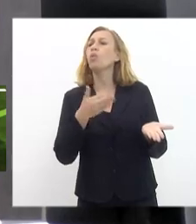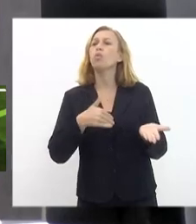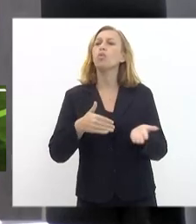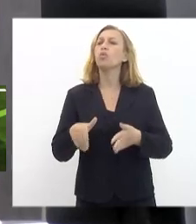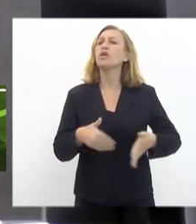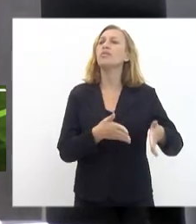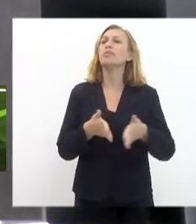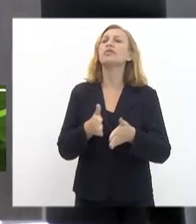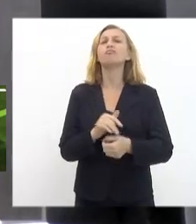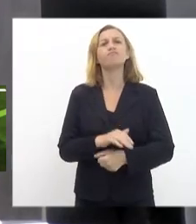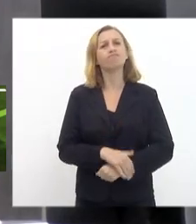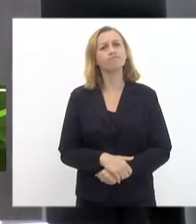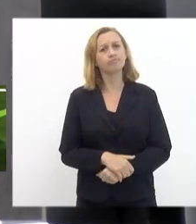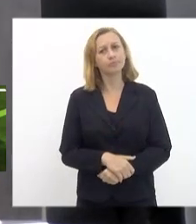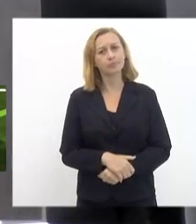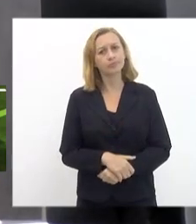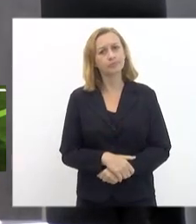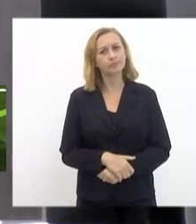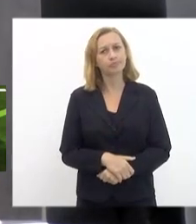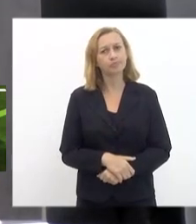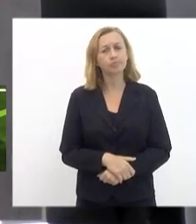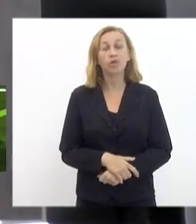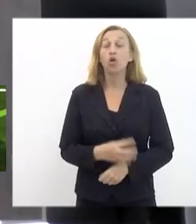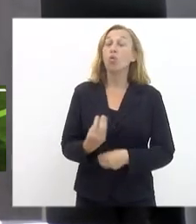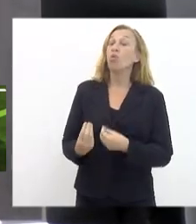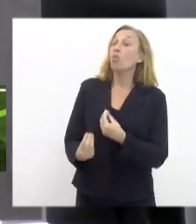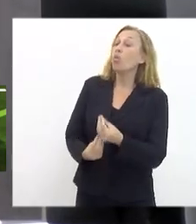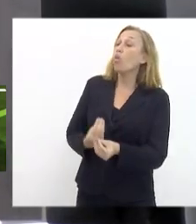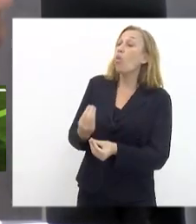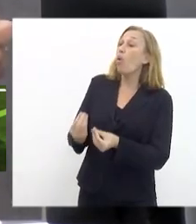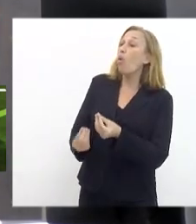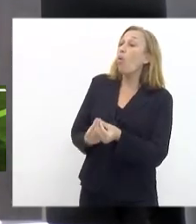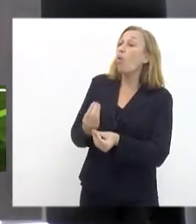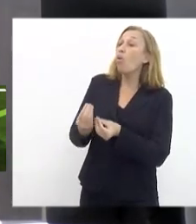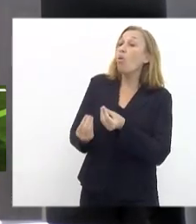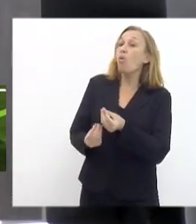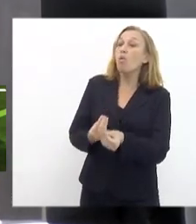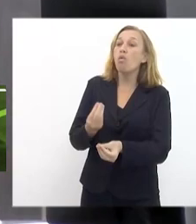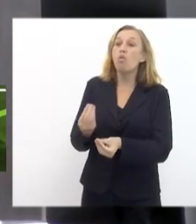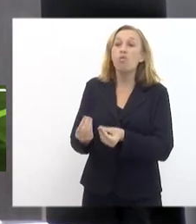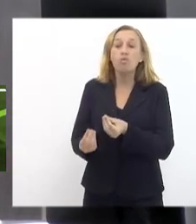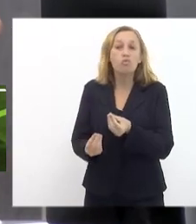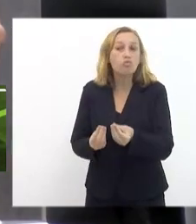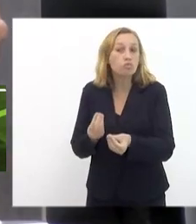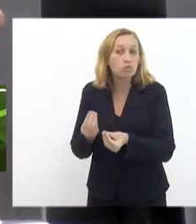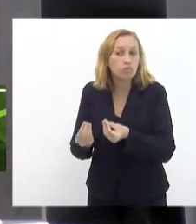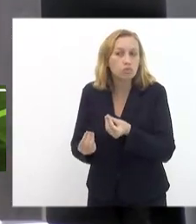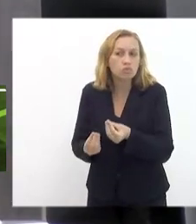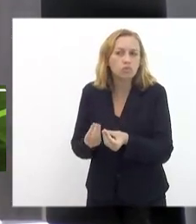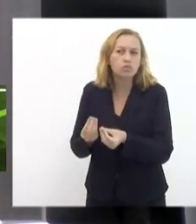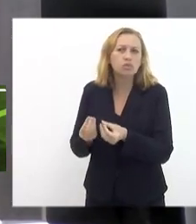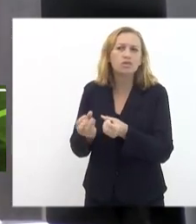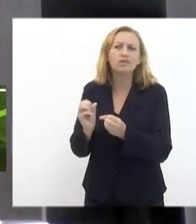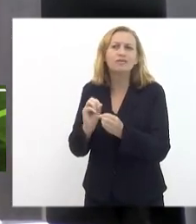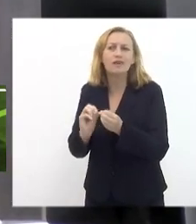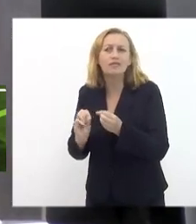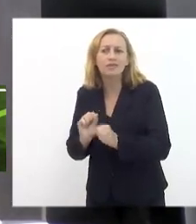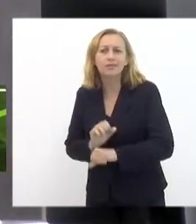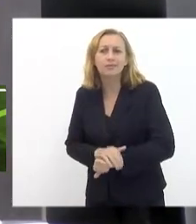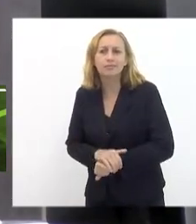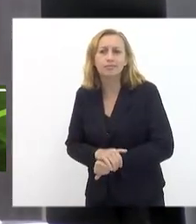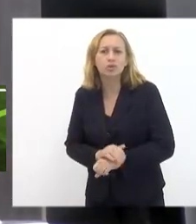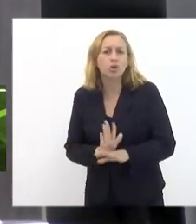que nós vamos mostrar como que será feito essa destinação